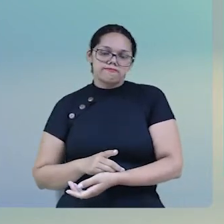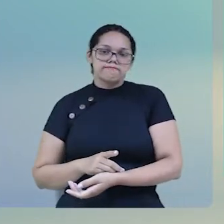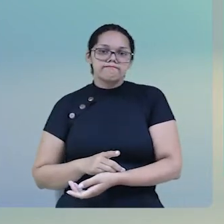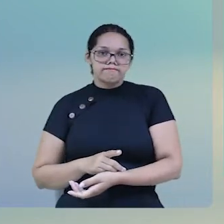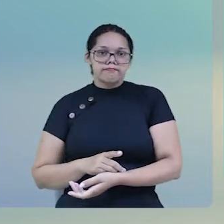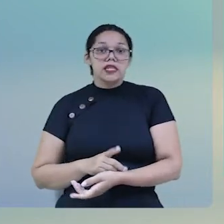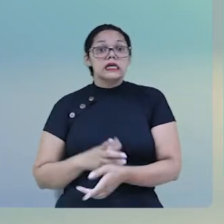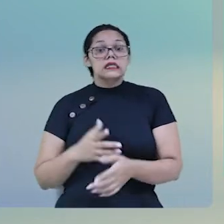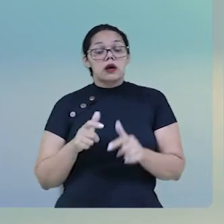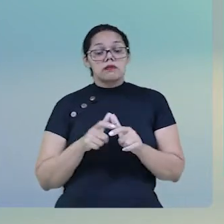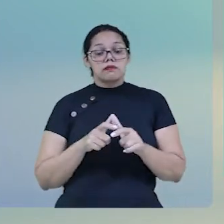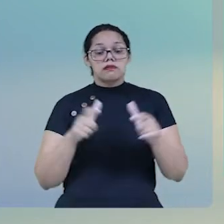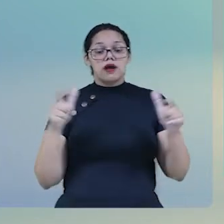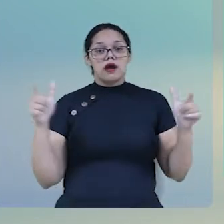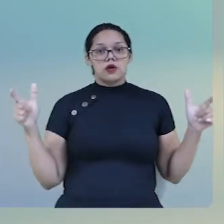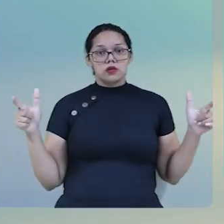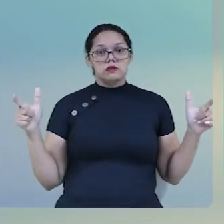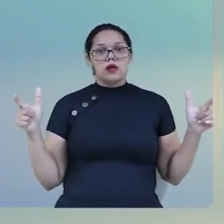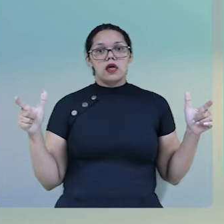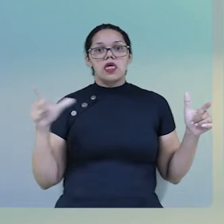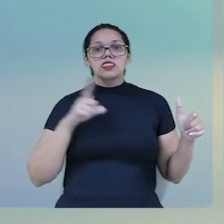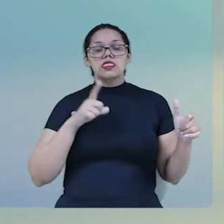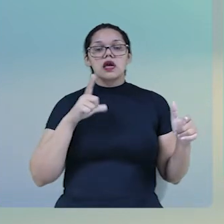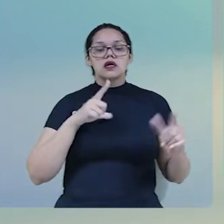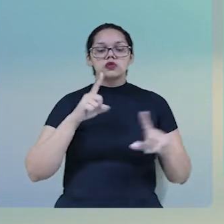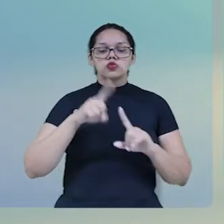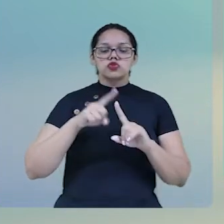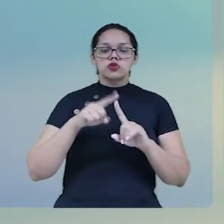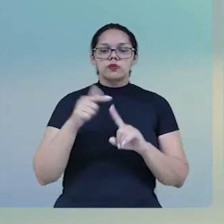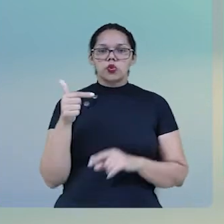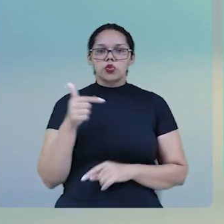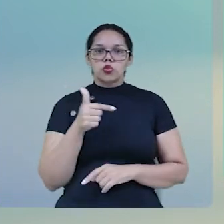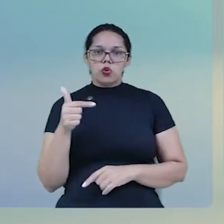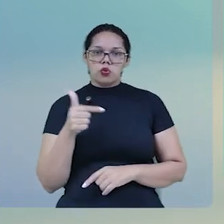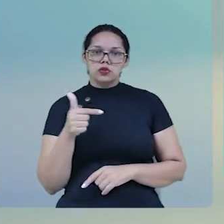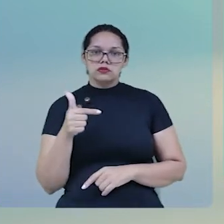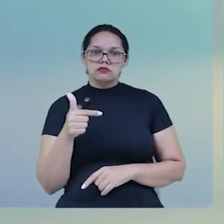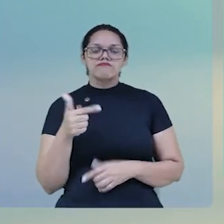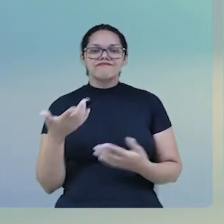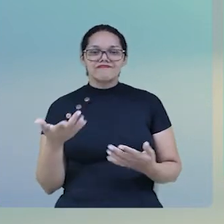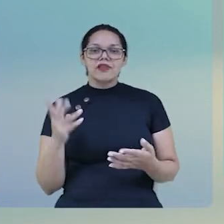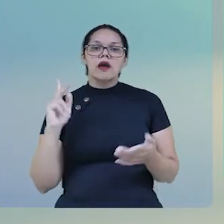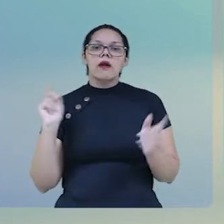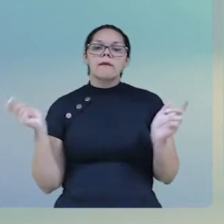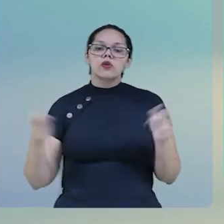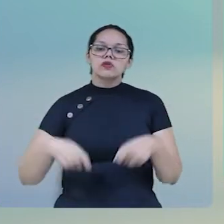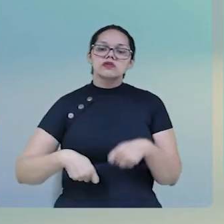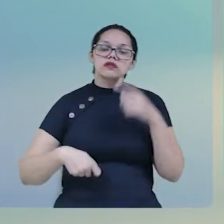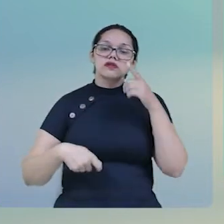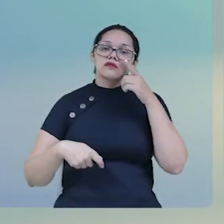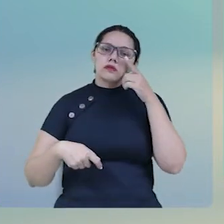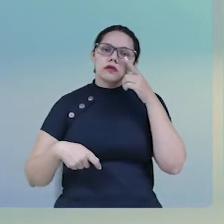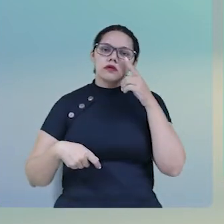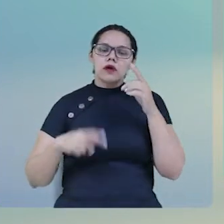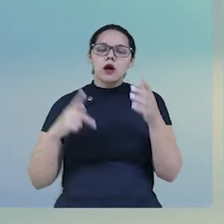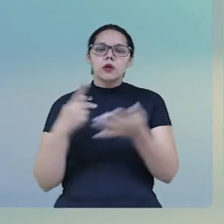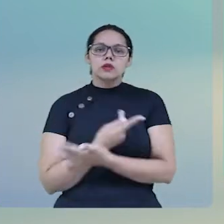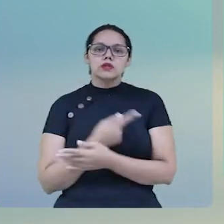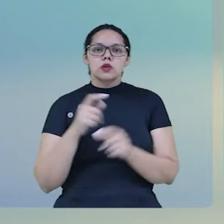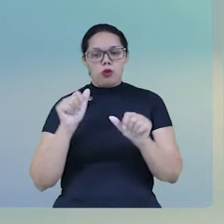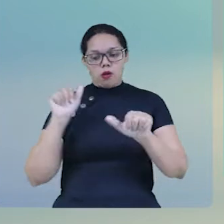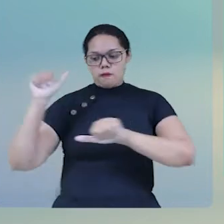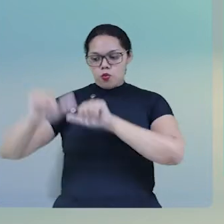mais diabetes do tipo 2. E a diabetes do tipo 2, ela pode sim